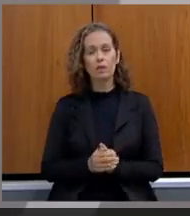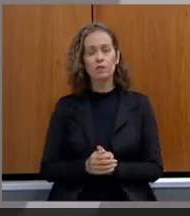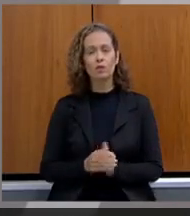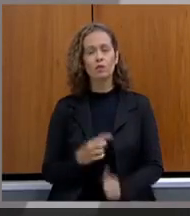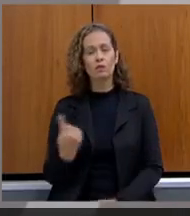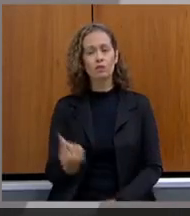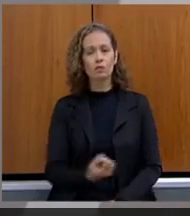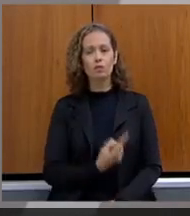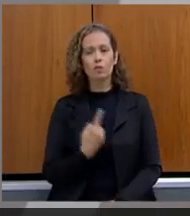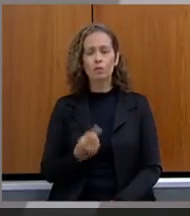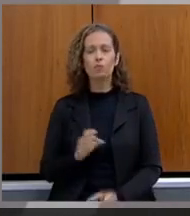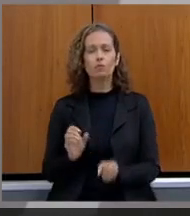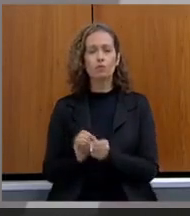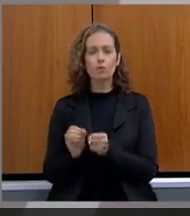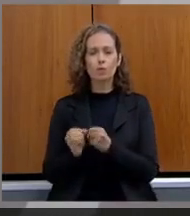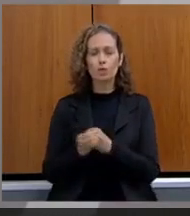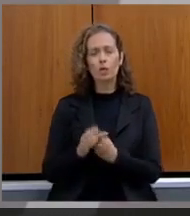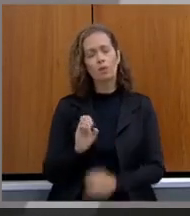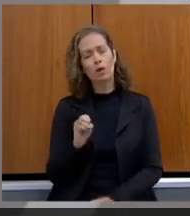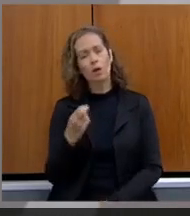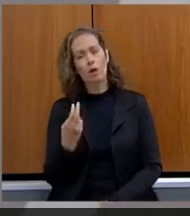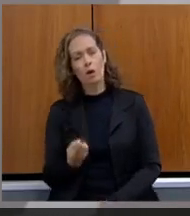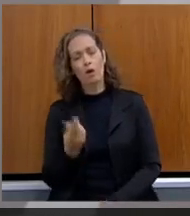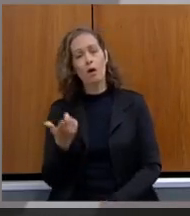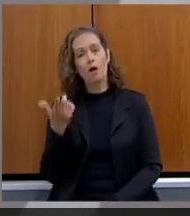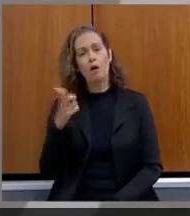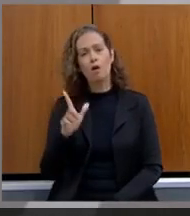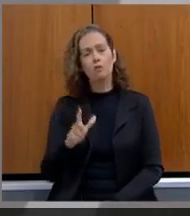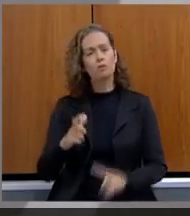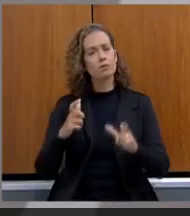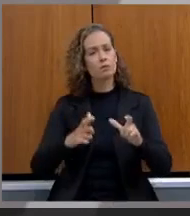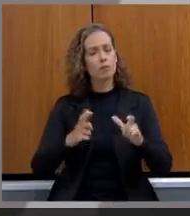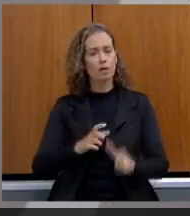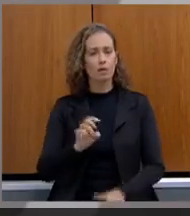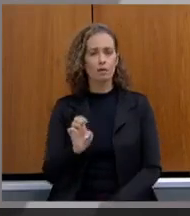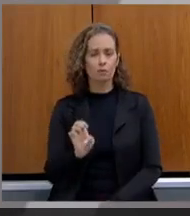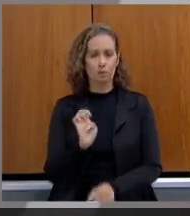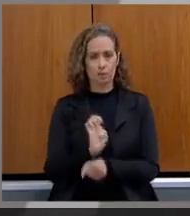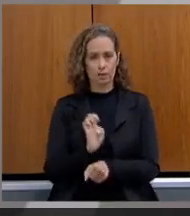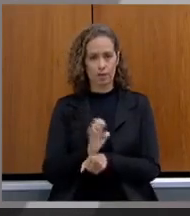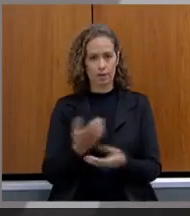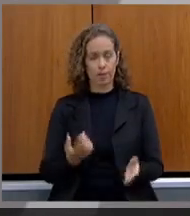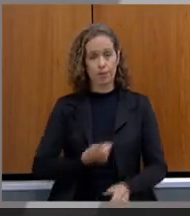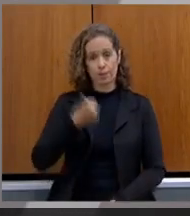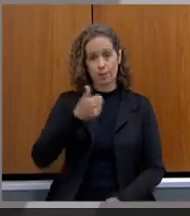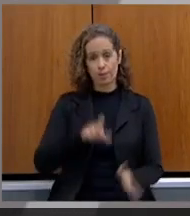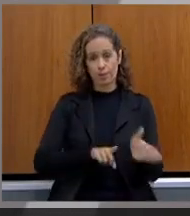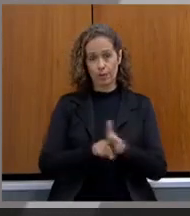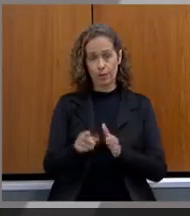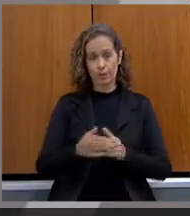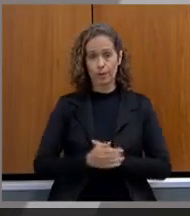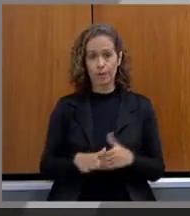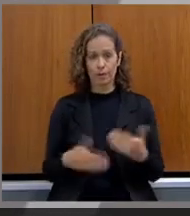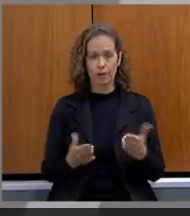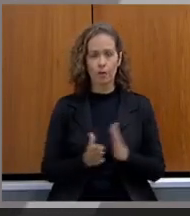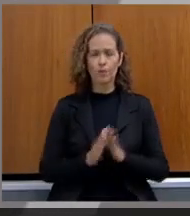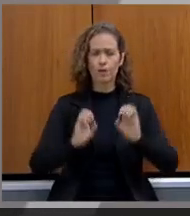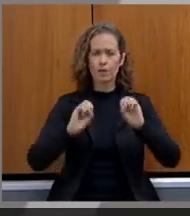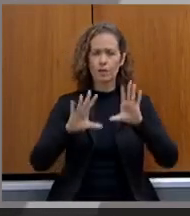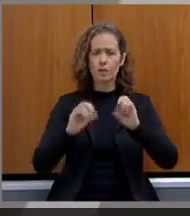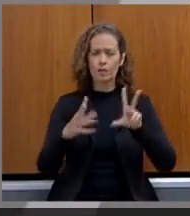o Tango em qualquer outra parte do Estado a primeira pergunta nesse período de ensino remoto